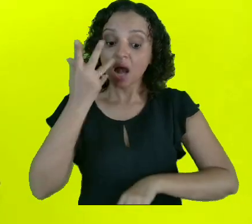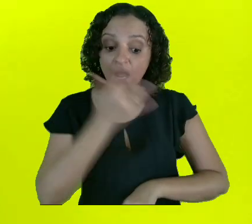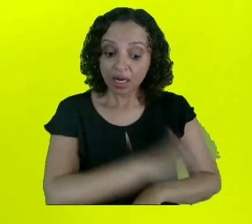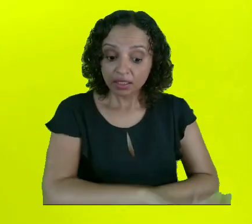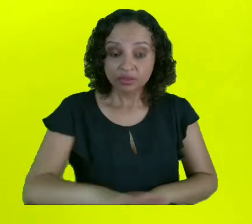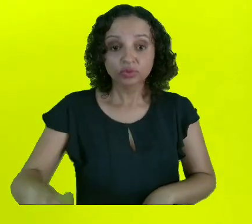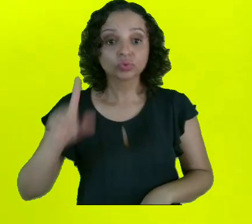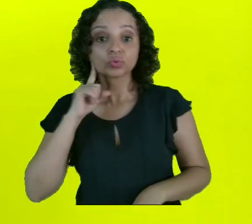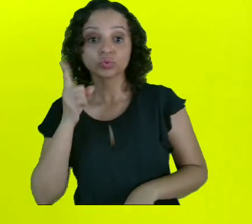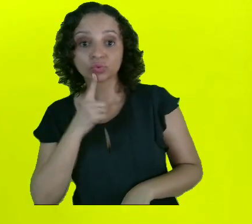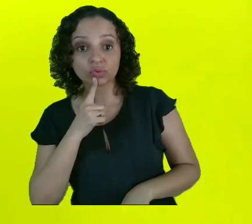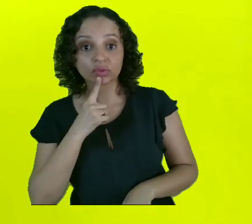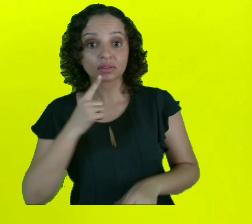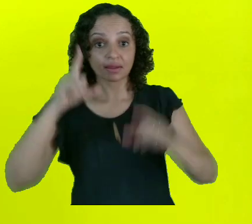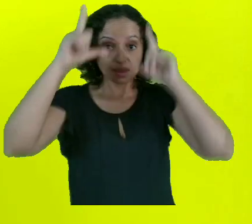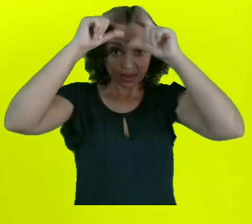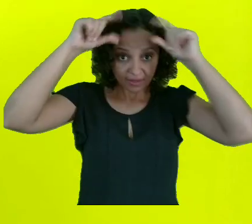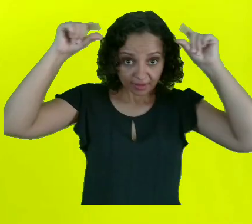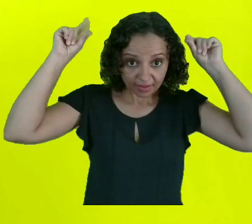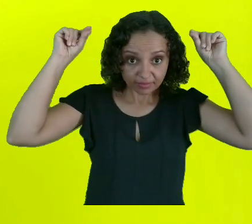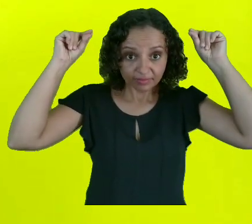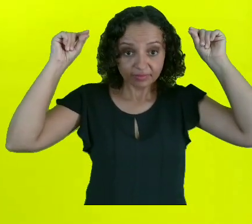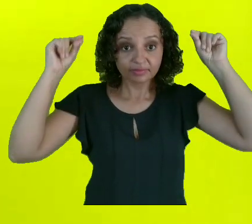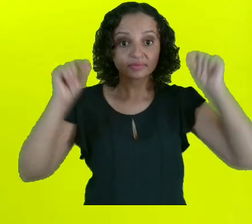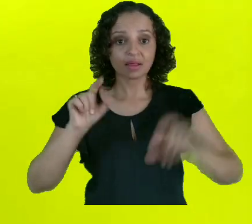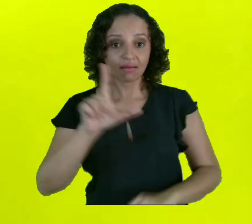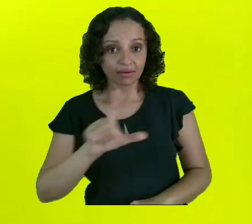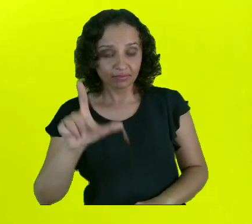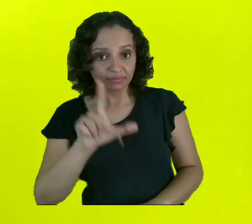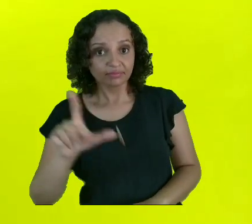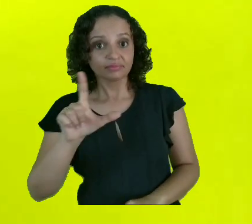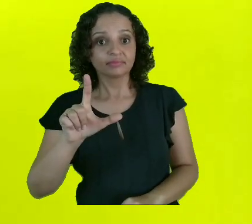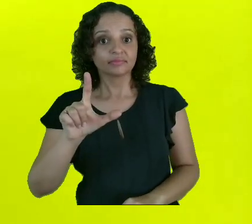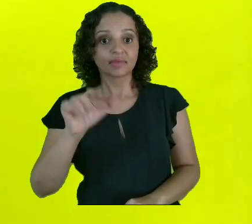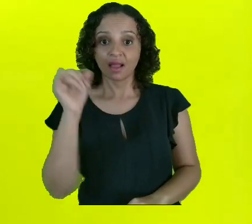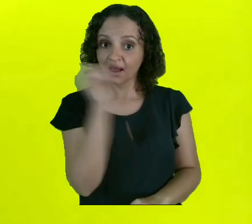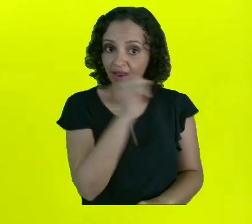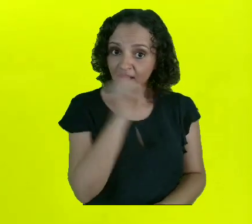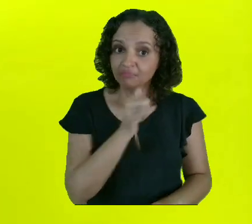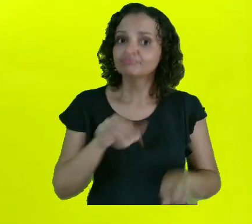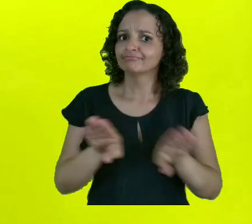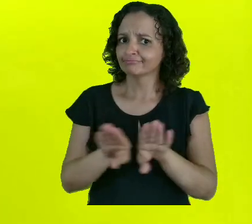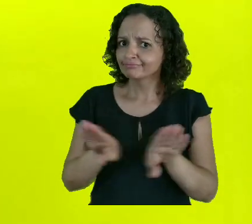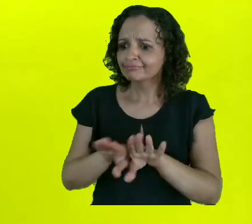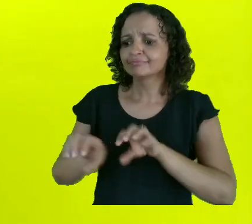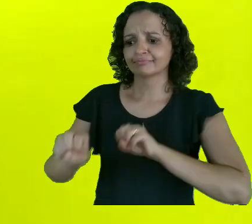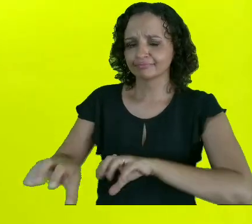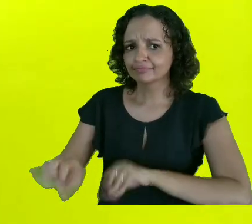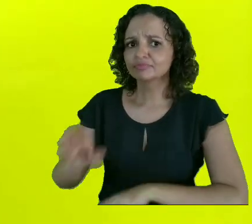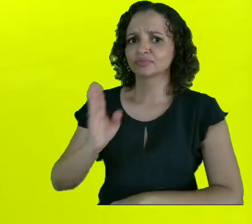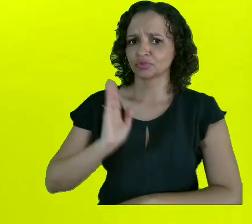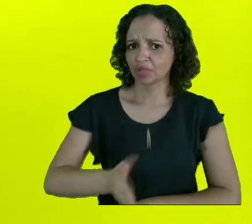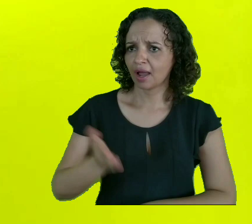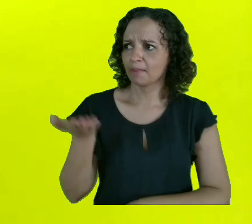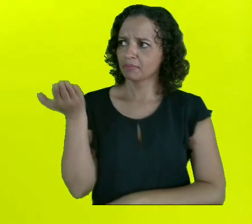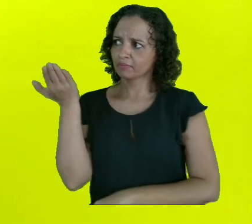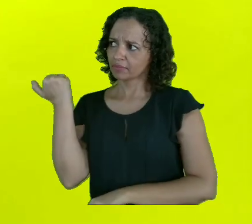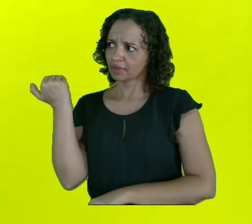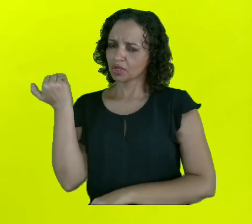o latim e o italiano. Portanto, não é difícil imaginar que um